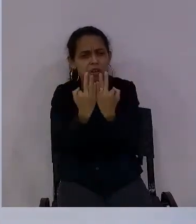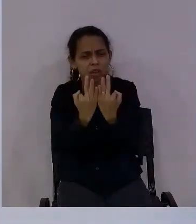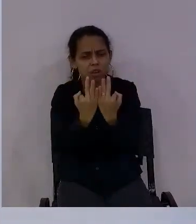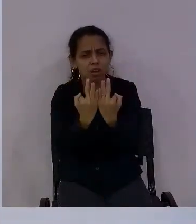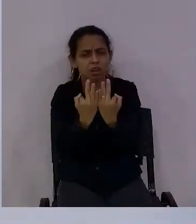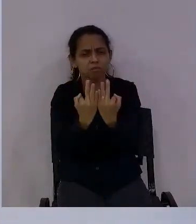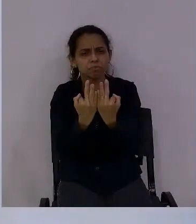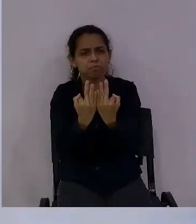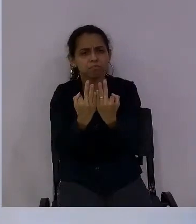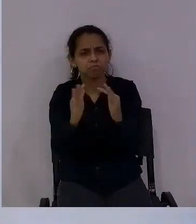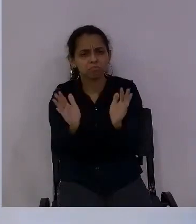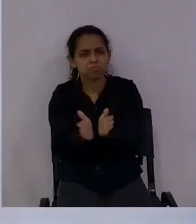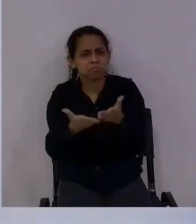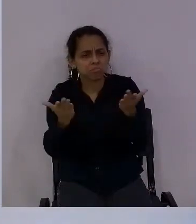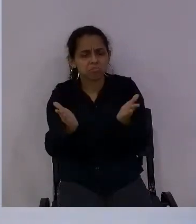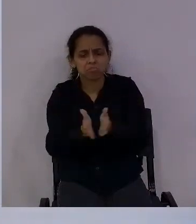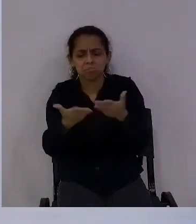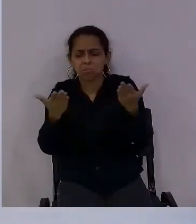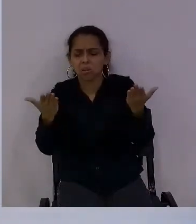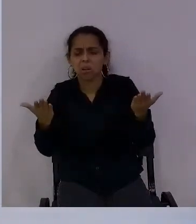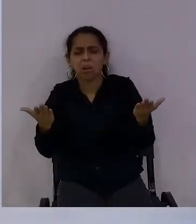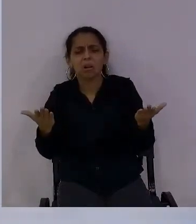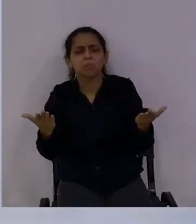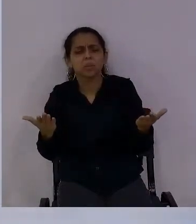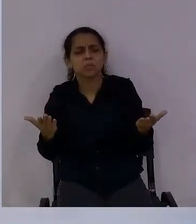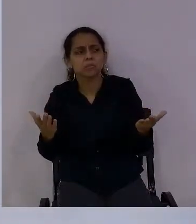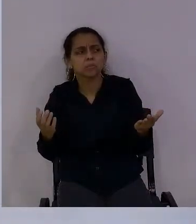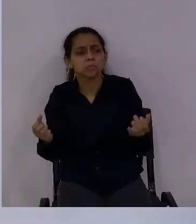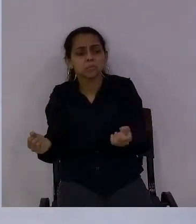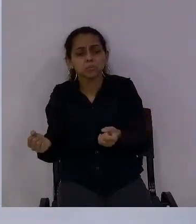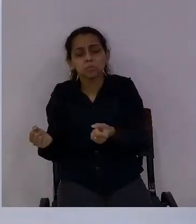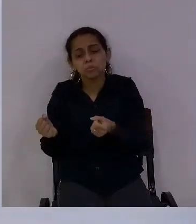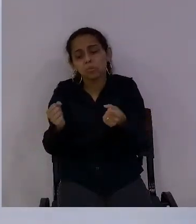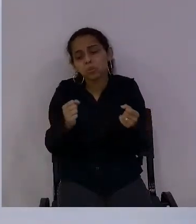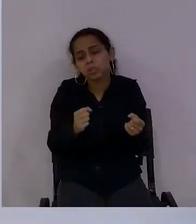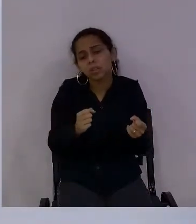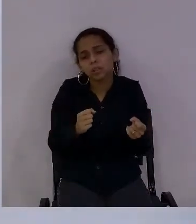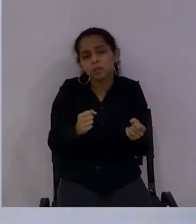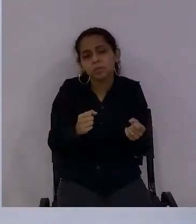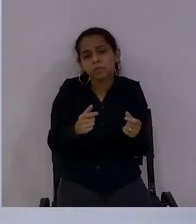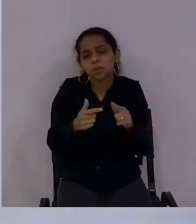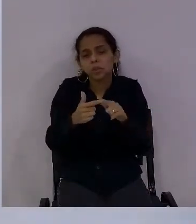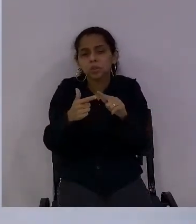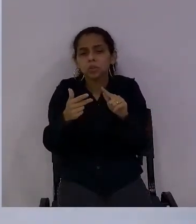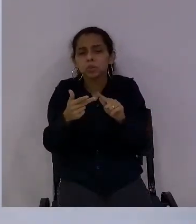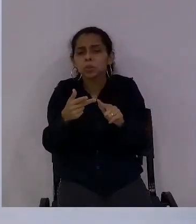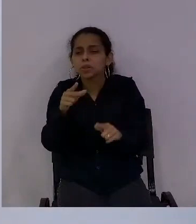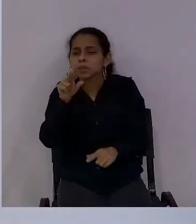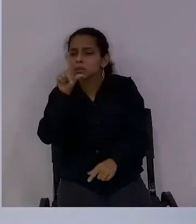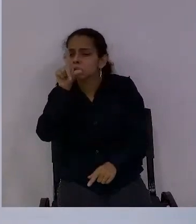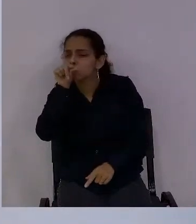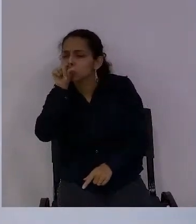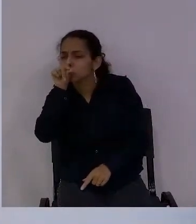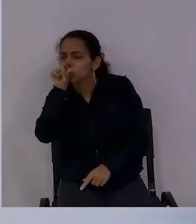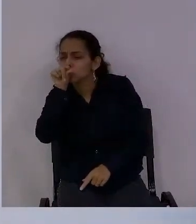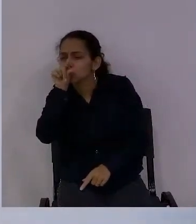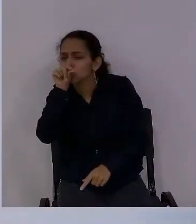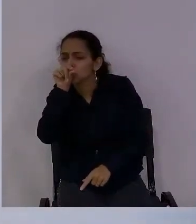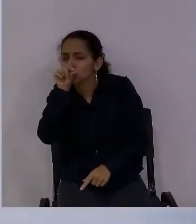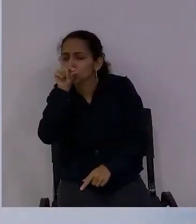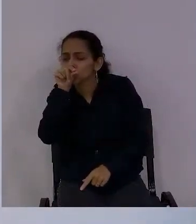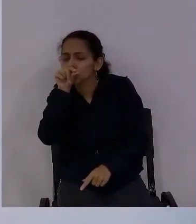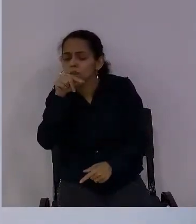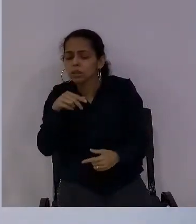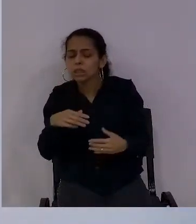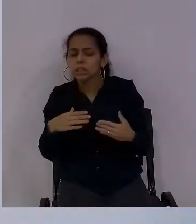limitação financeira, poderia-se abrir a exceção e apresentar 2 pombinhos. Vejam então que a realidade da família